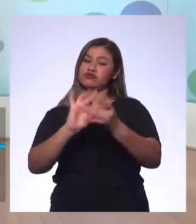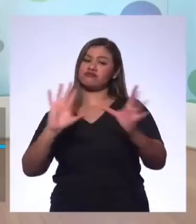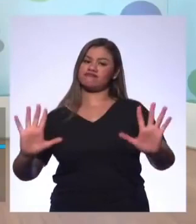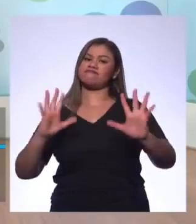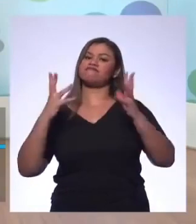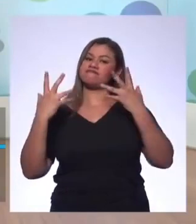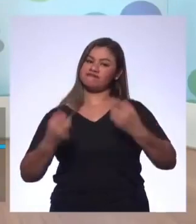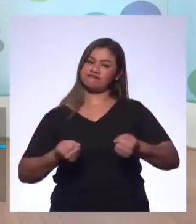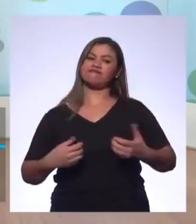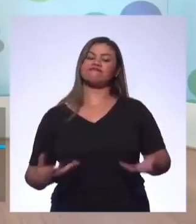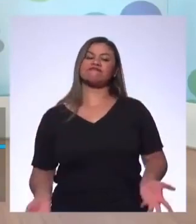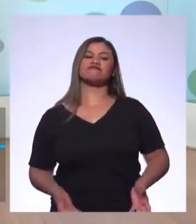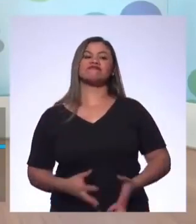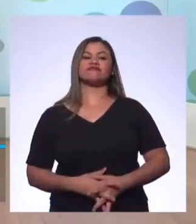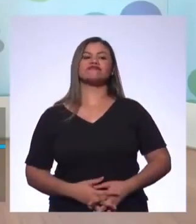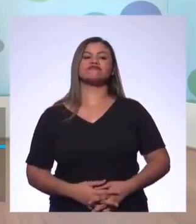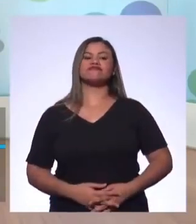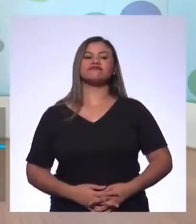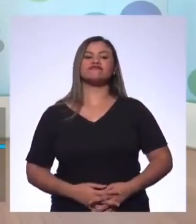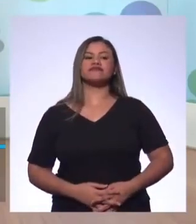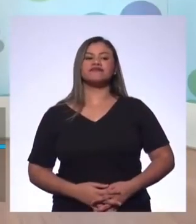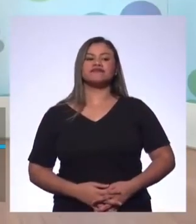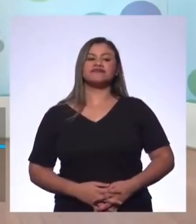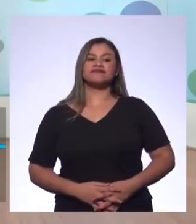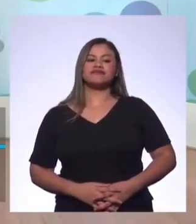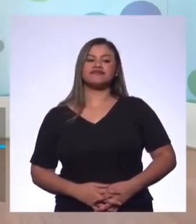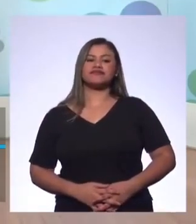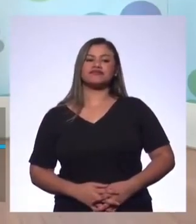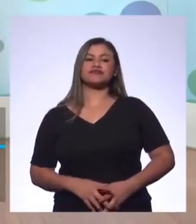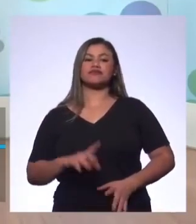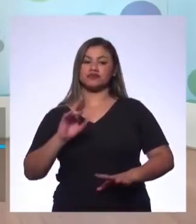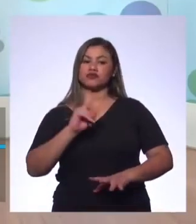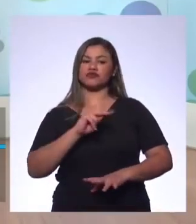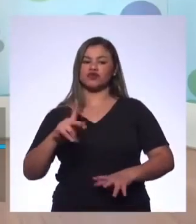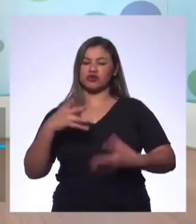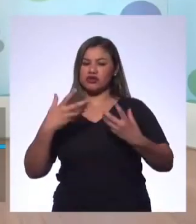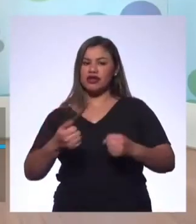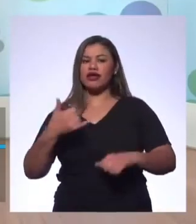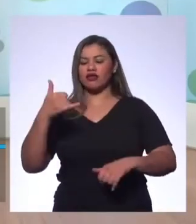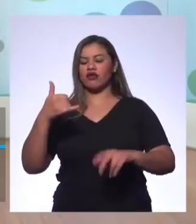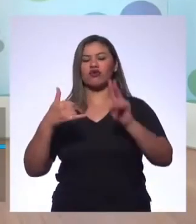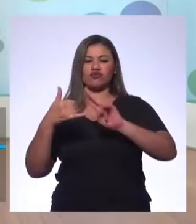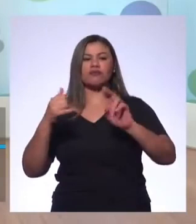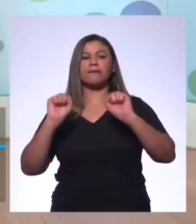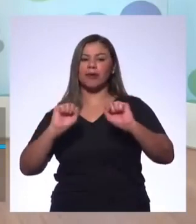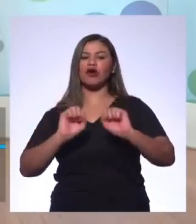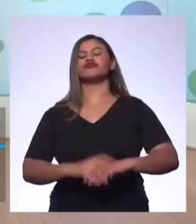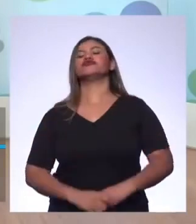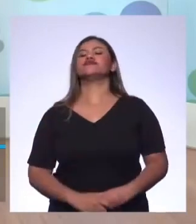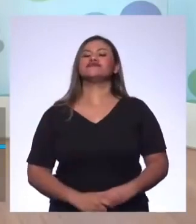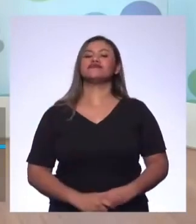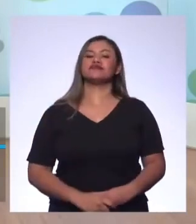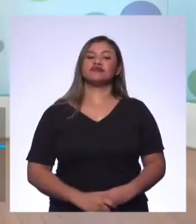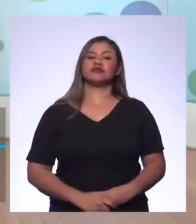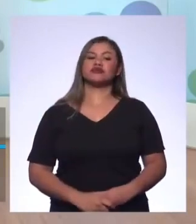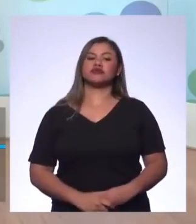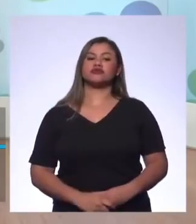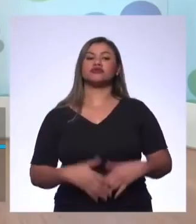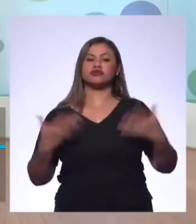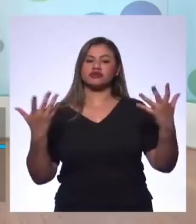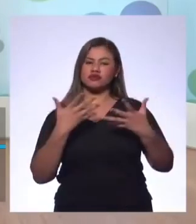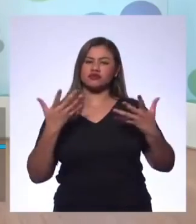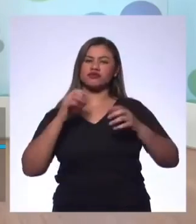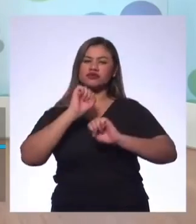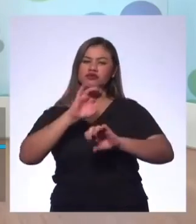né? Que está não deixar, então acho que é o contrário. Mexer somente se a professora autorizar. E agora, a partir desse